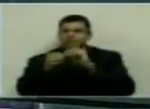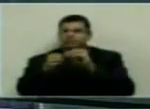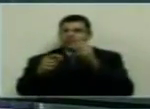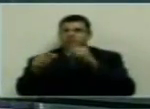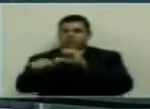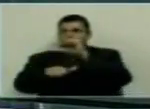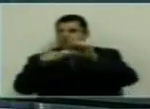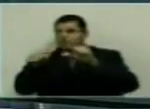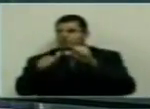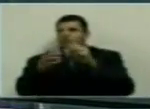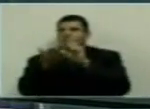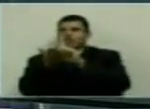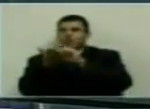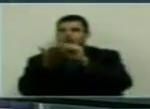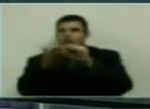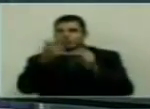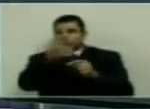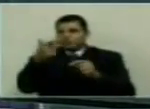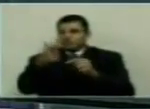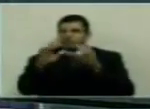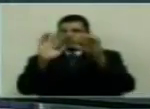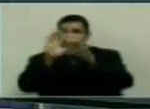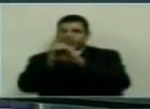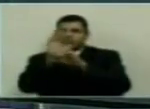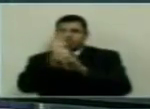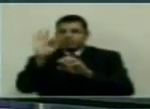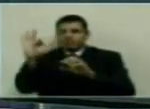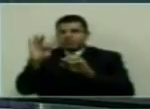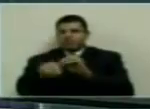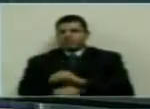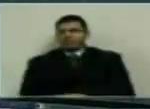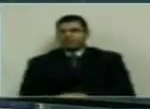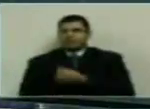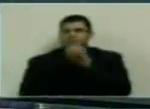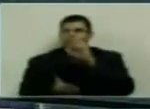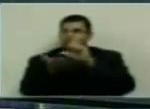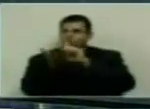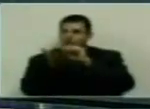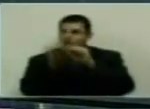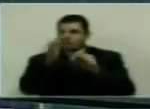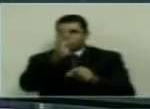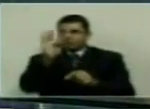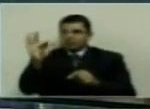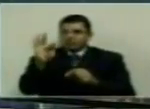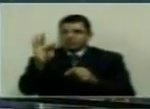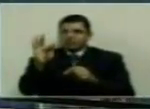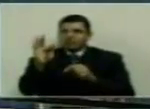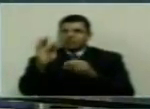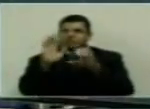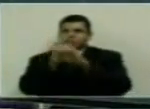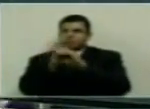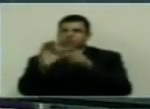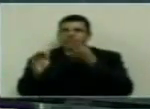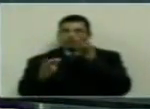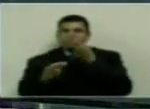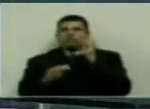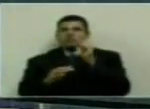por contrariar o artigo 22 da Constituição Federal. O artigo 22 da Constituição Federal